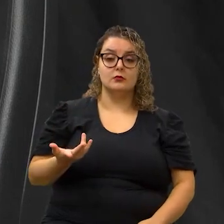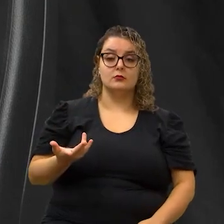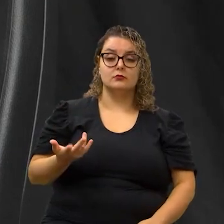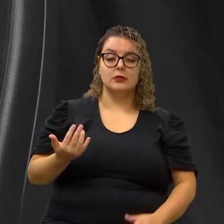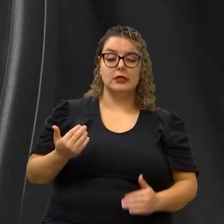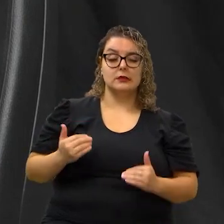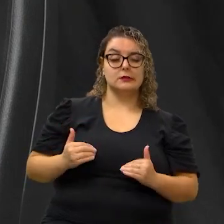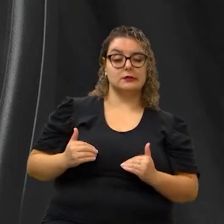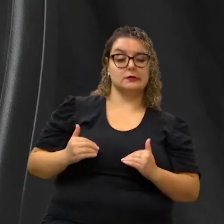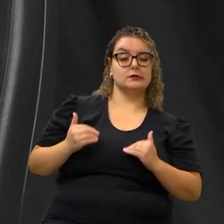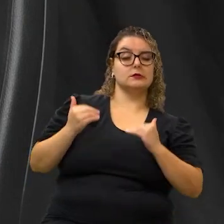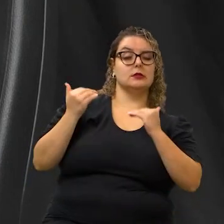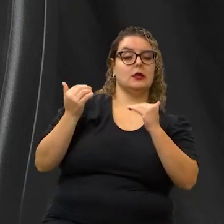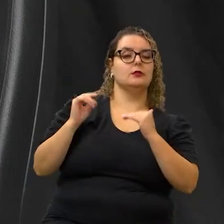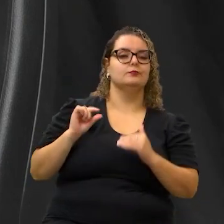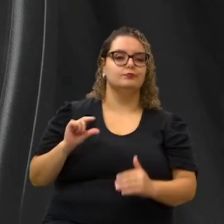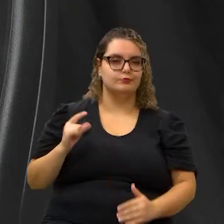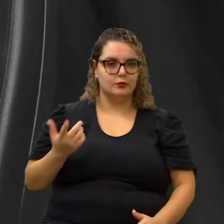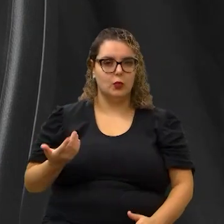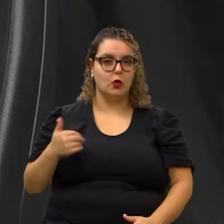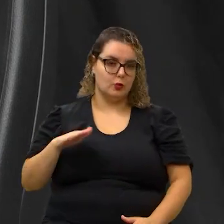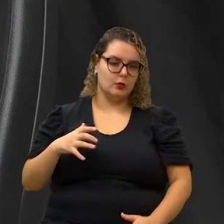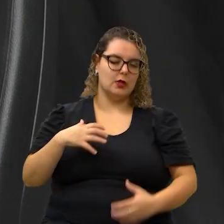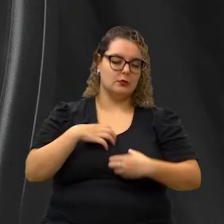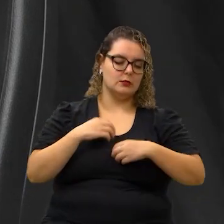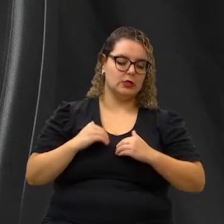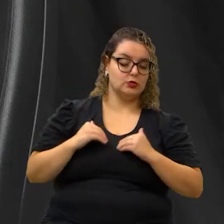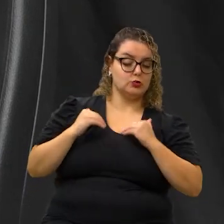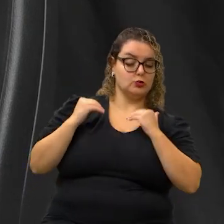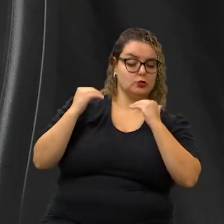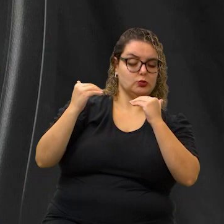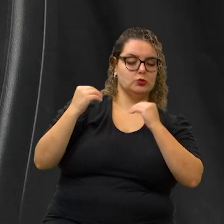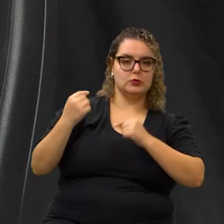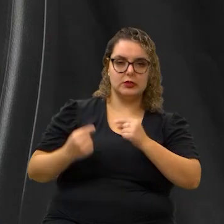os parlamentares mesmo acabam se excedendo um pouco